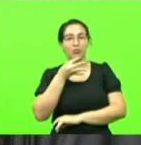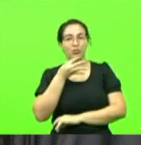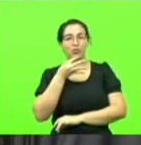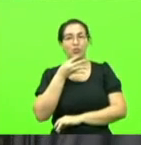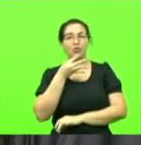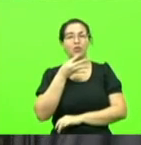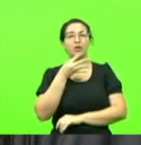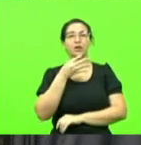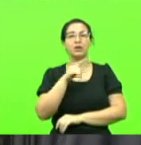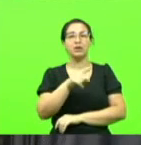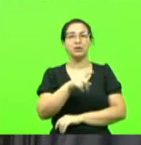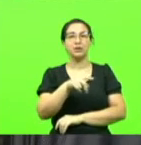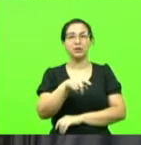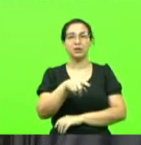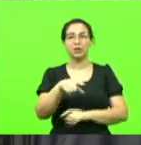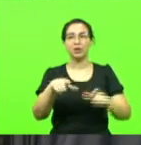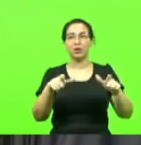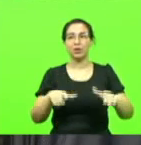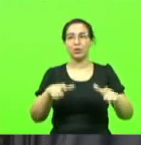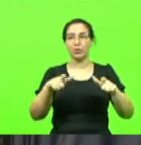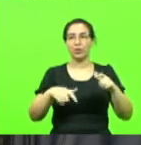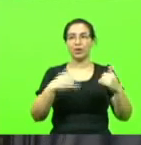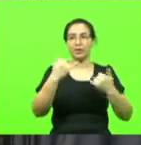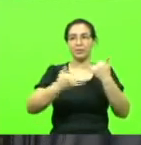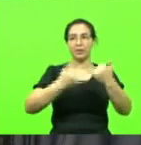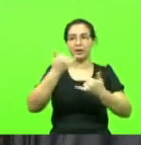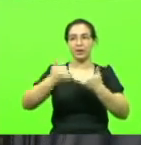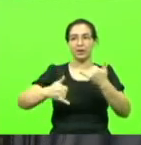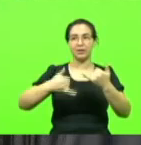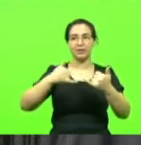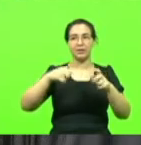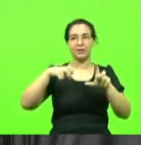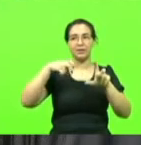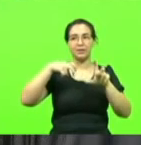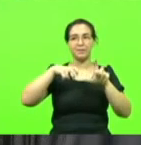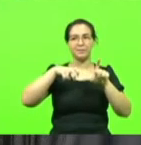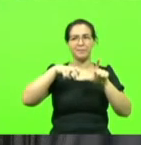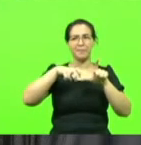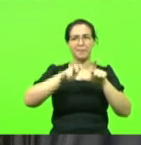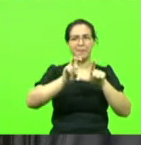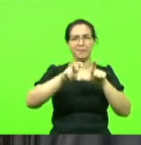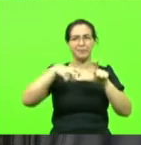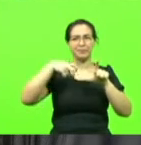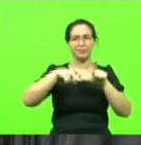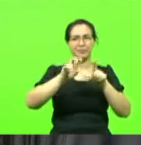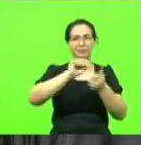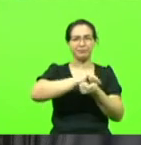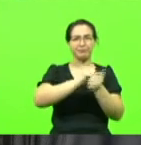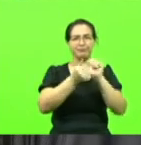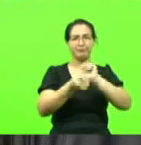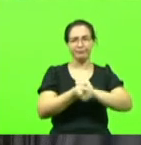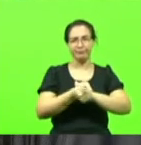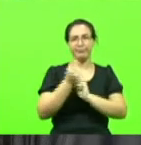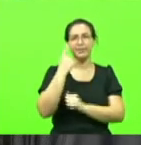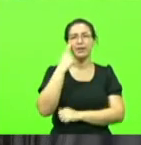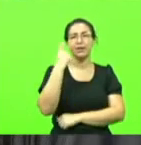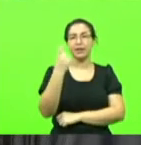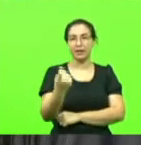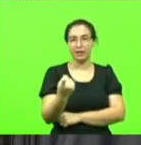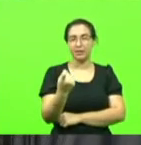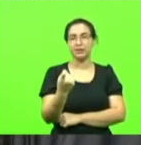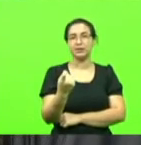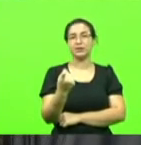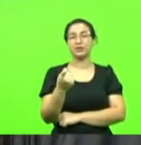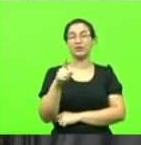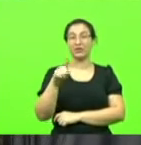um um parque adaptado que eles têm lá e achei extremamente importante e interessante eu acho que deve